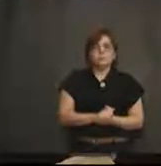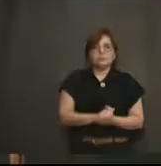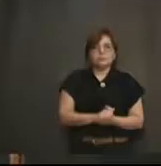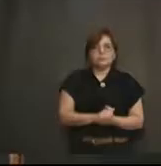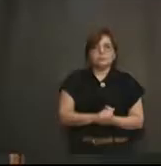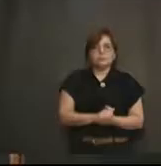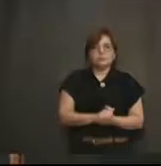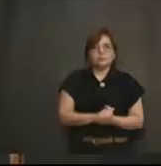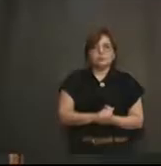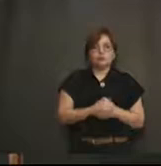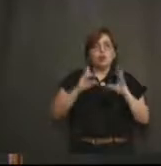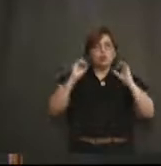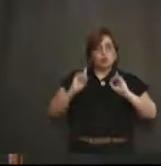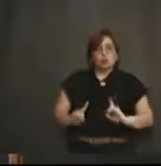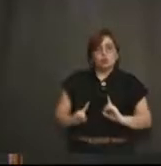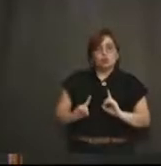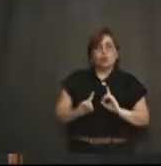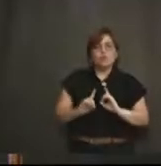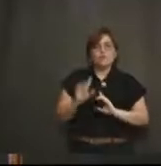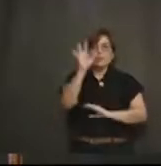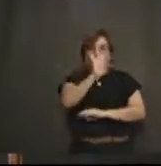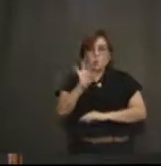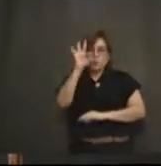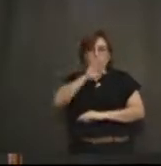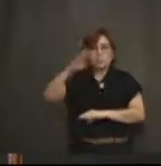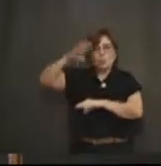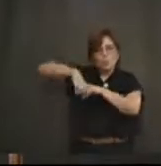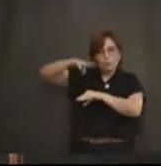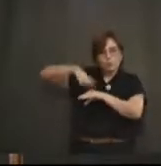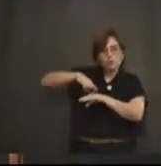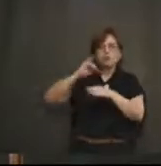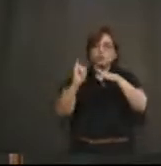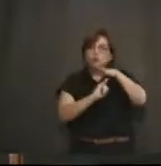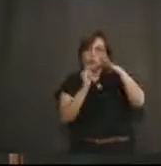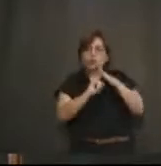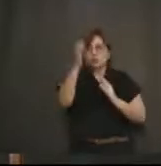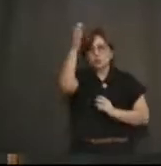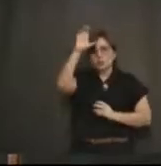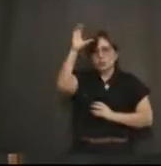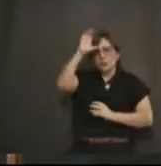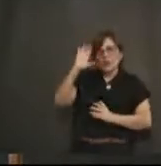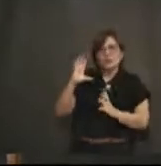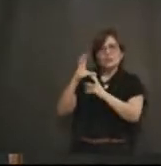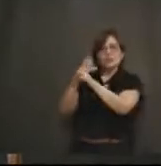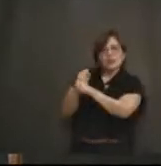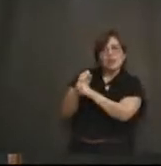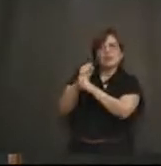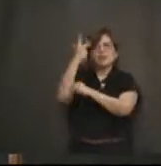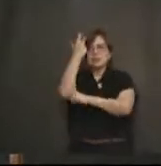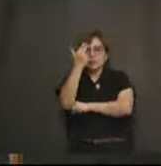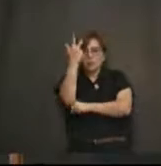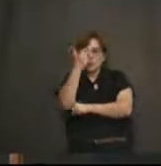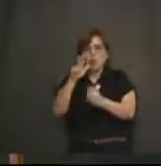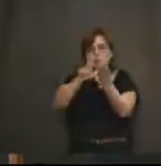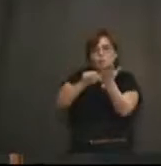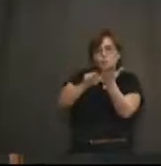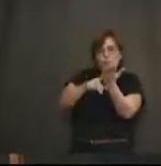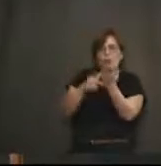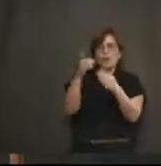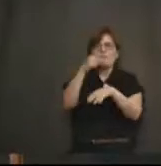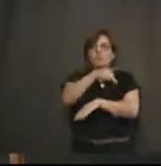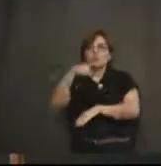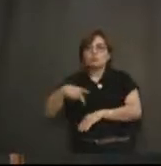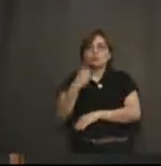A diretora da Faculdade de Matemática do Instituto de Ciências Exatas e Naturais da Universidade Federal do Pará, professora doutora